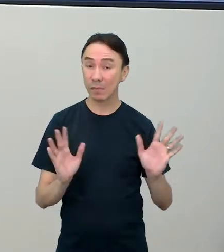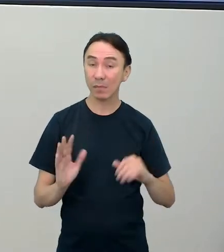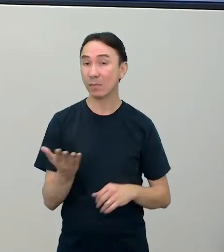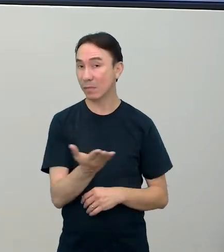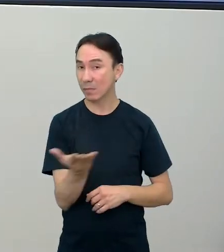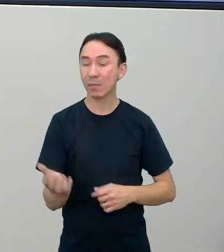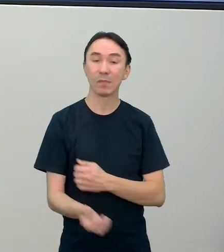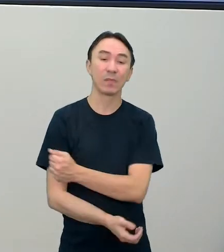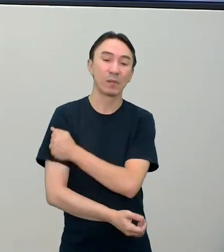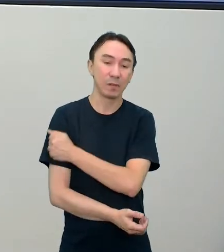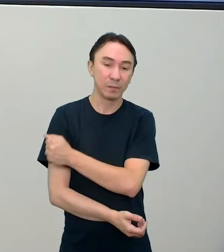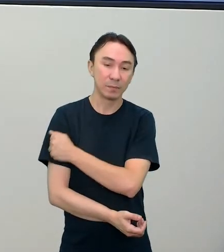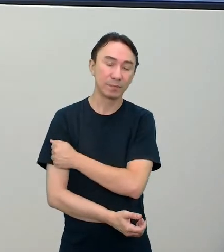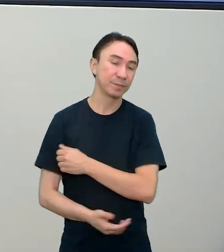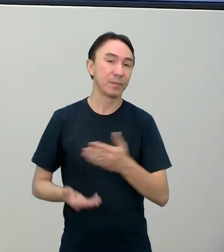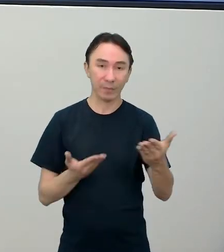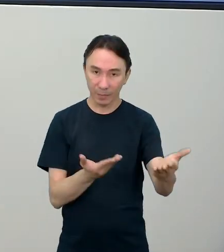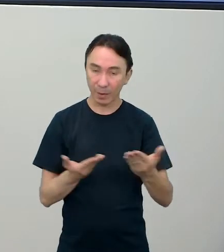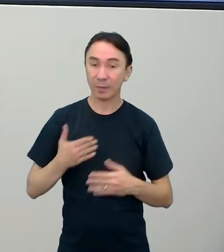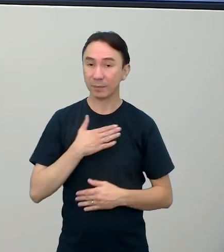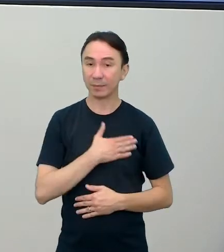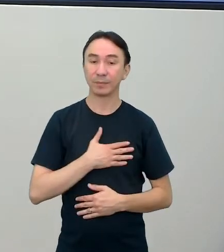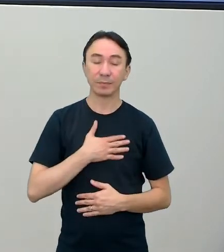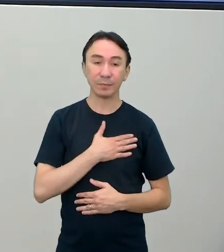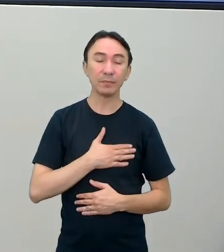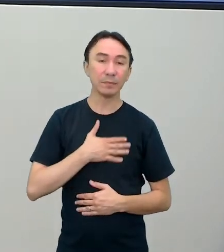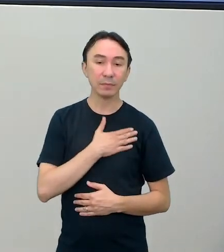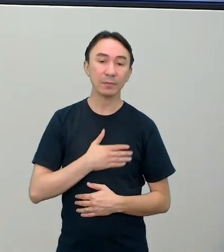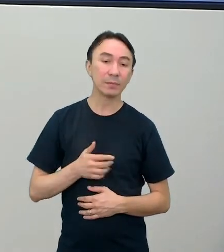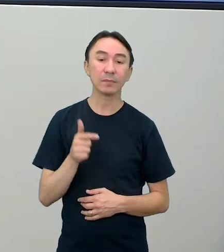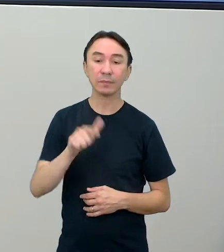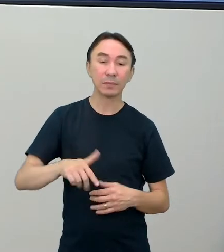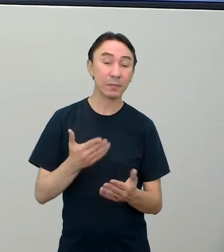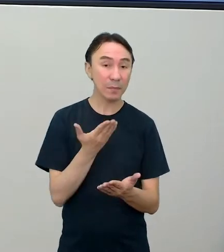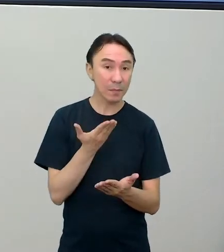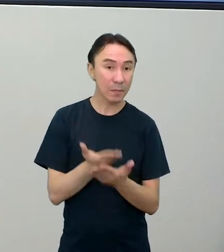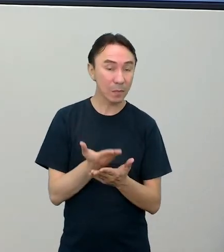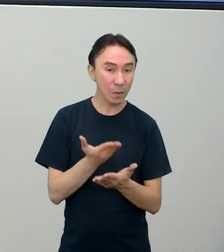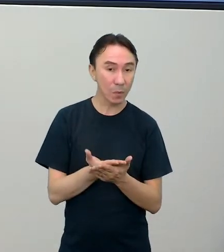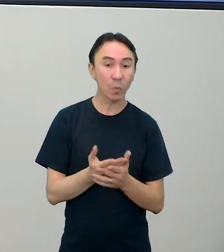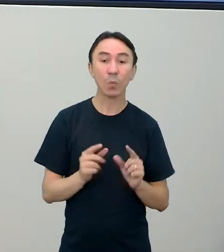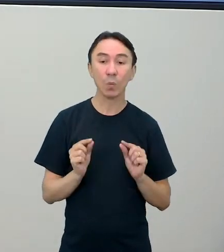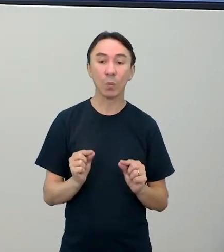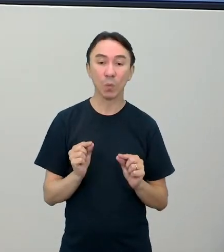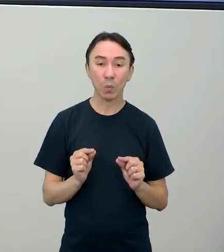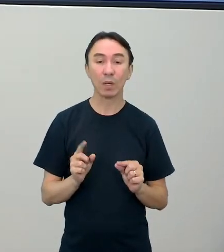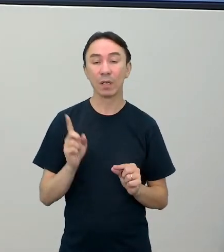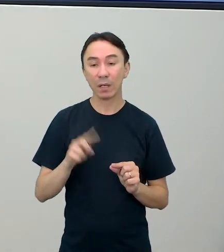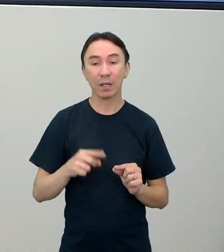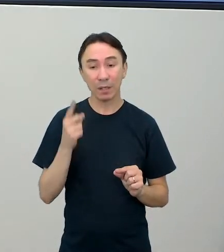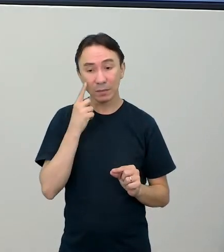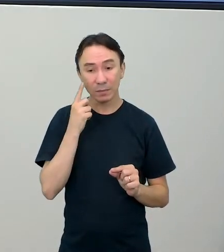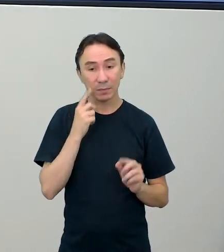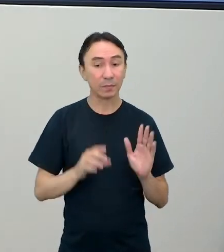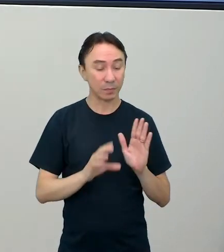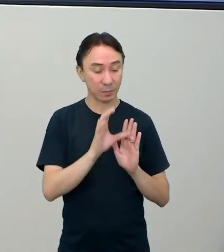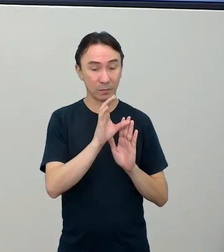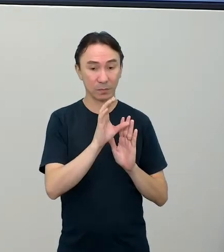alunos, sejam bem-vindos a mais uma aula sobre a componente